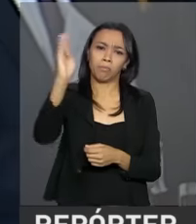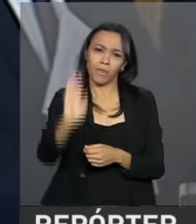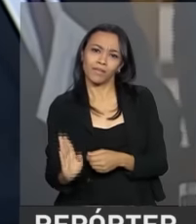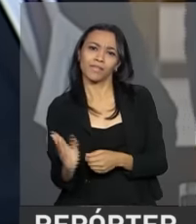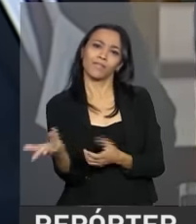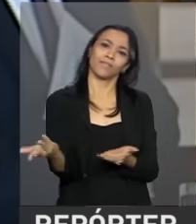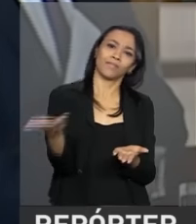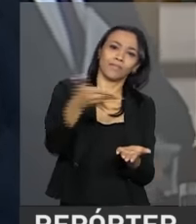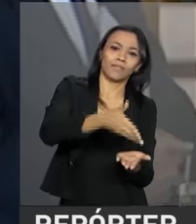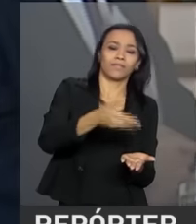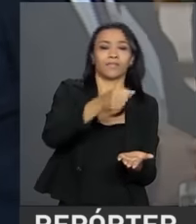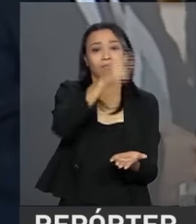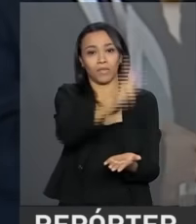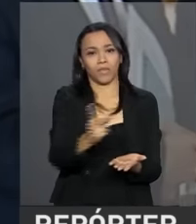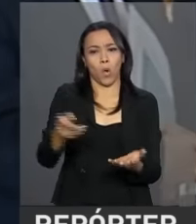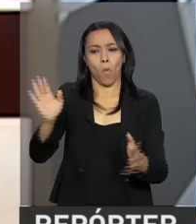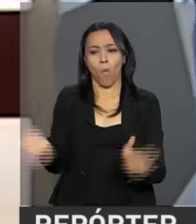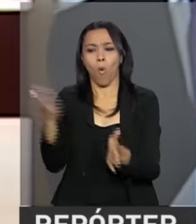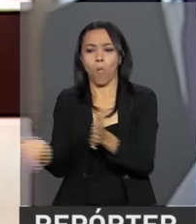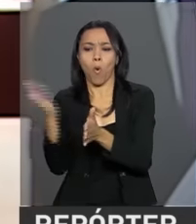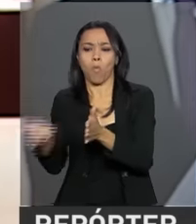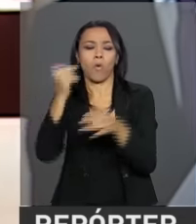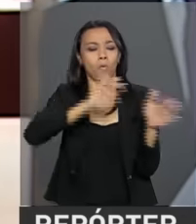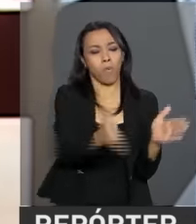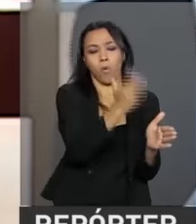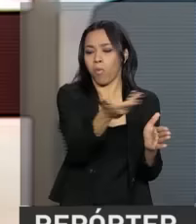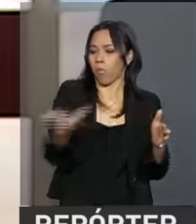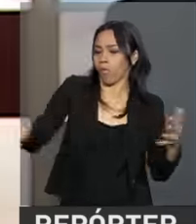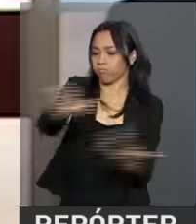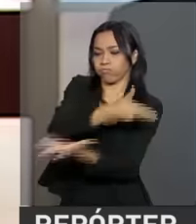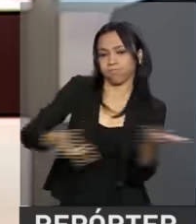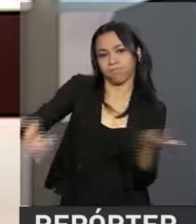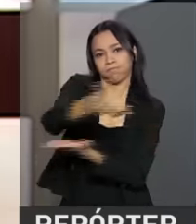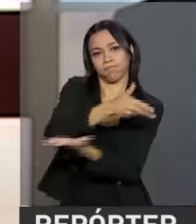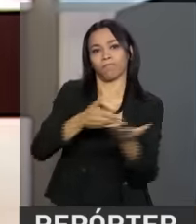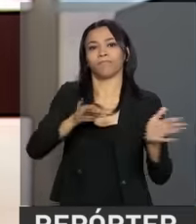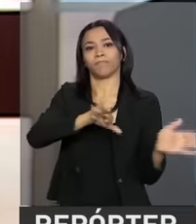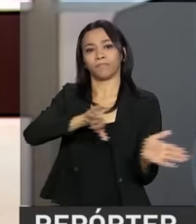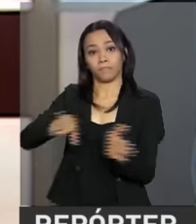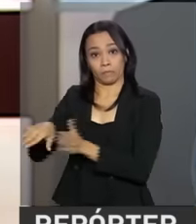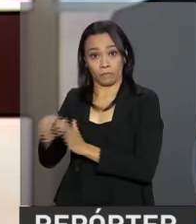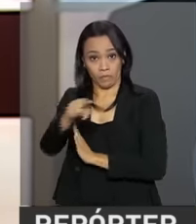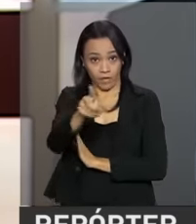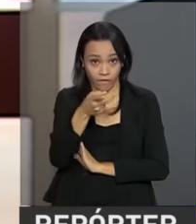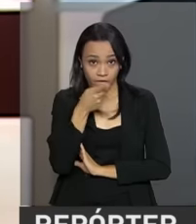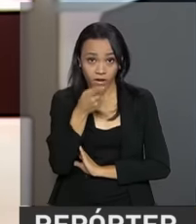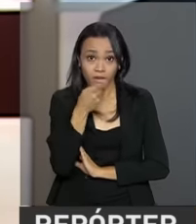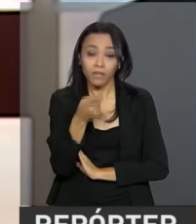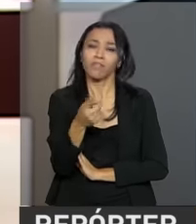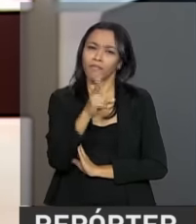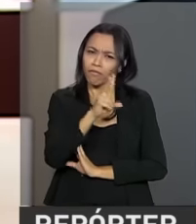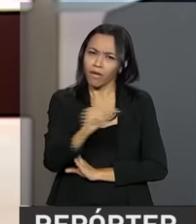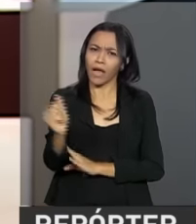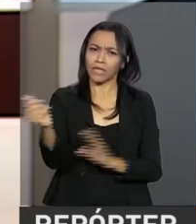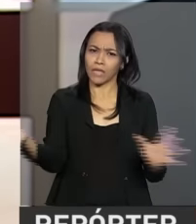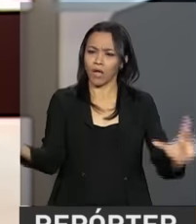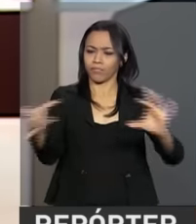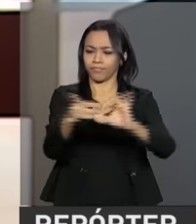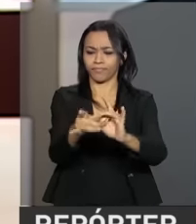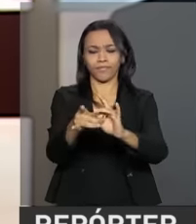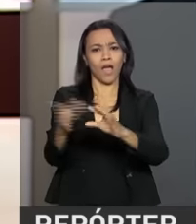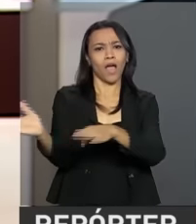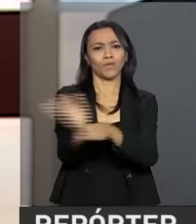como la producción de nuestro país. La integración física con Paraguay va a ayudar a integración de nuestros dos